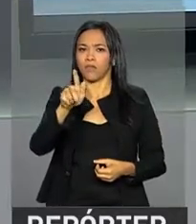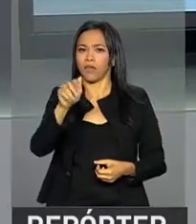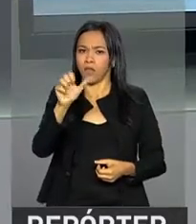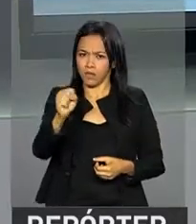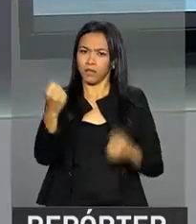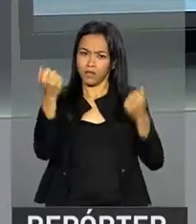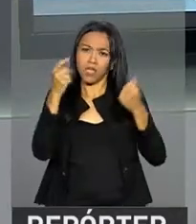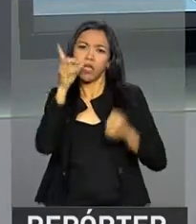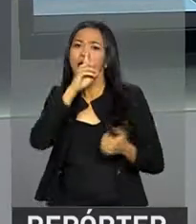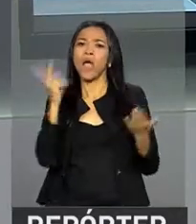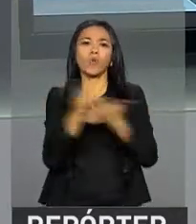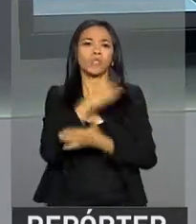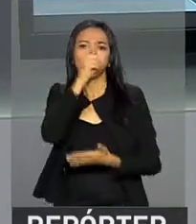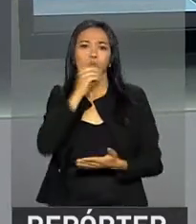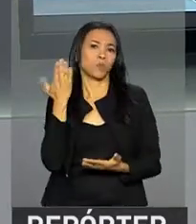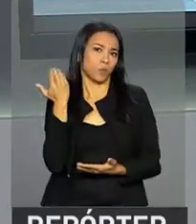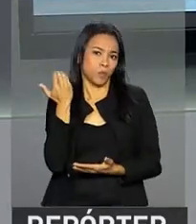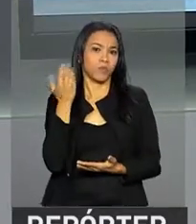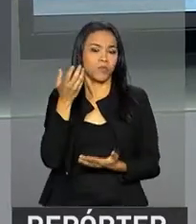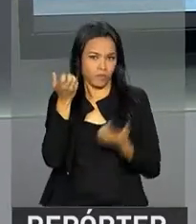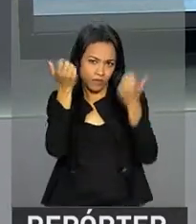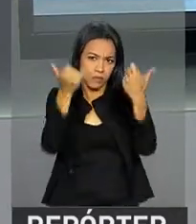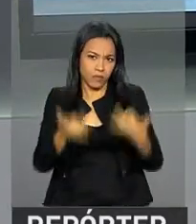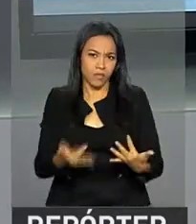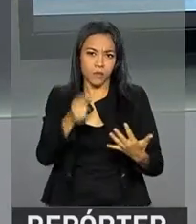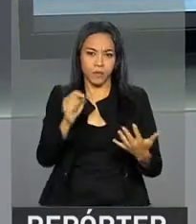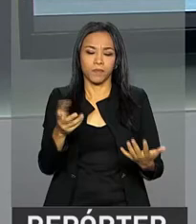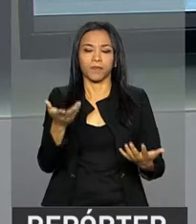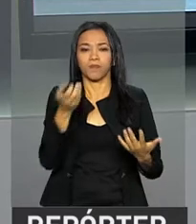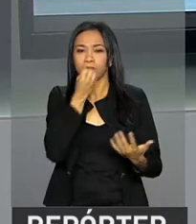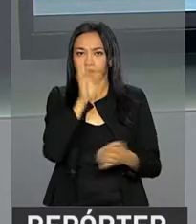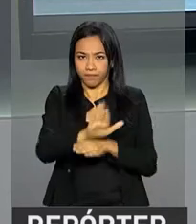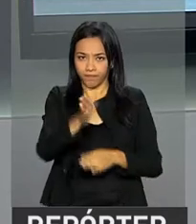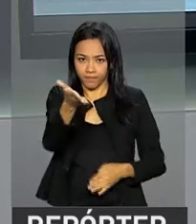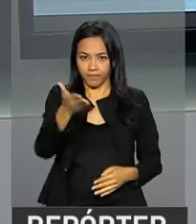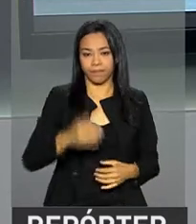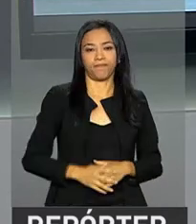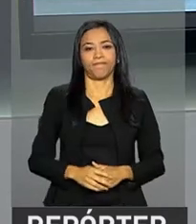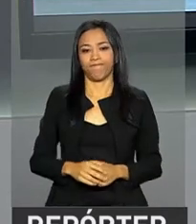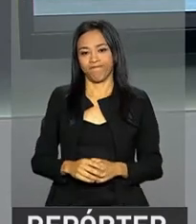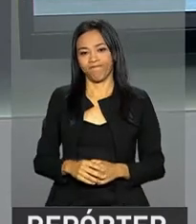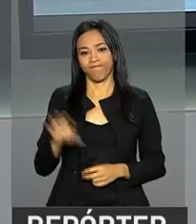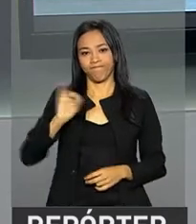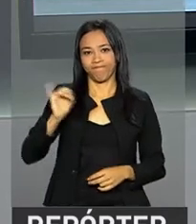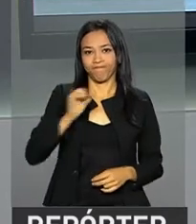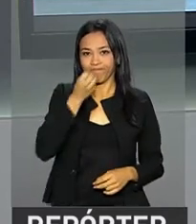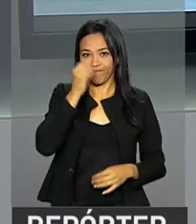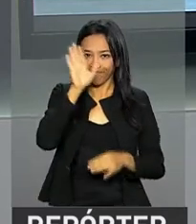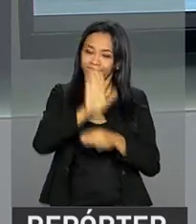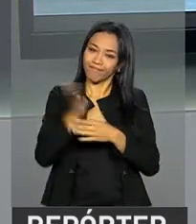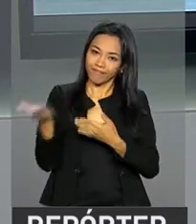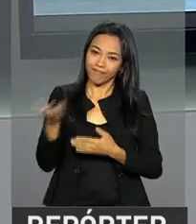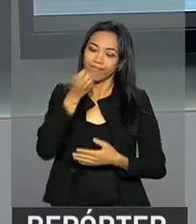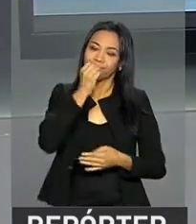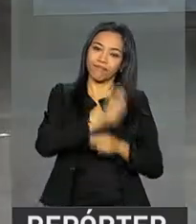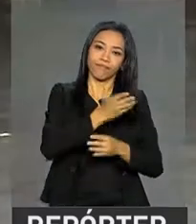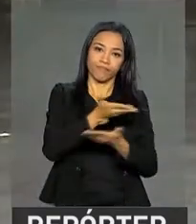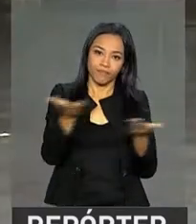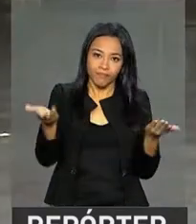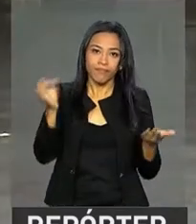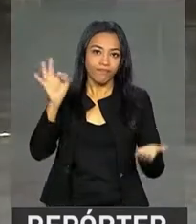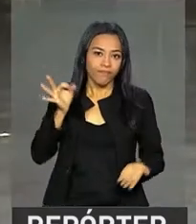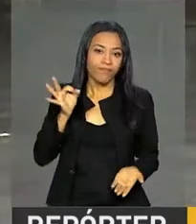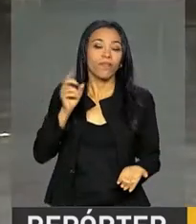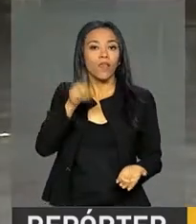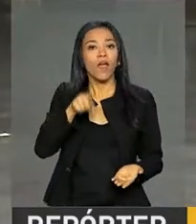joão pedro neto tem mais detalhes sobre esse assunto o joão pedro boa tarde pra você ficar boa tarde pra você tem boa tarde a todos é isso